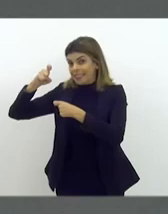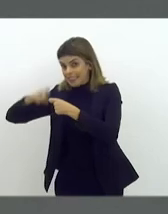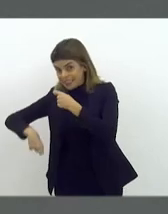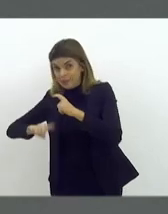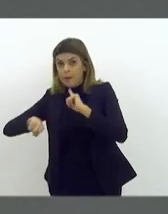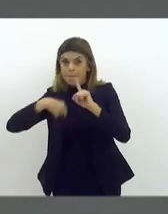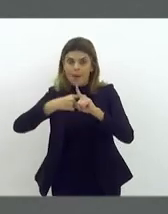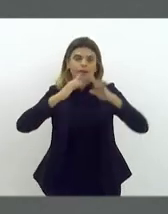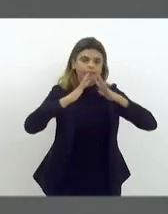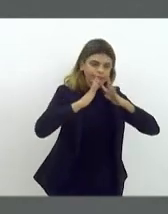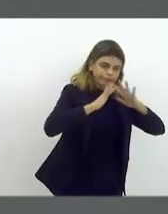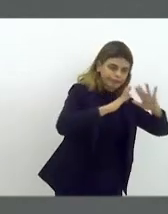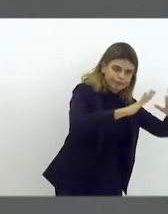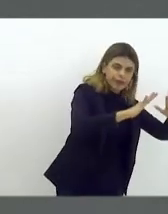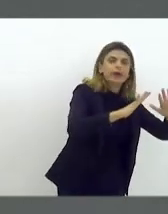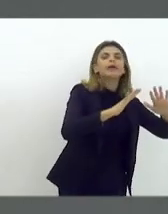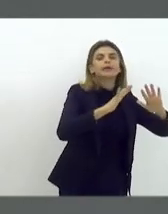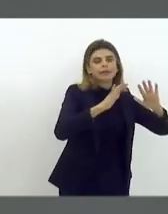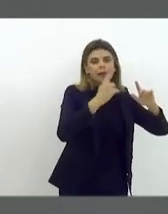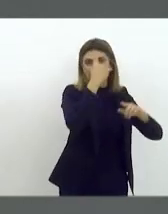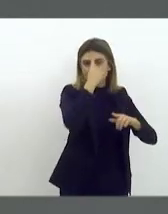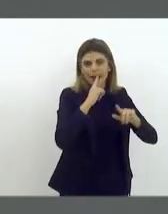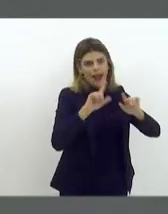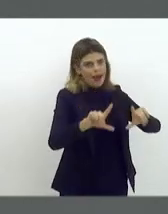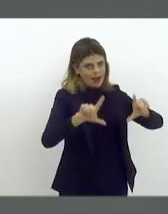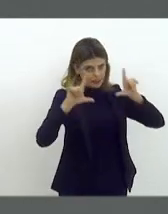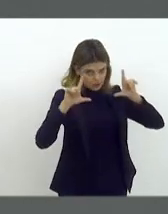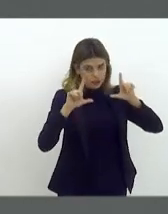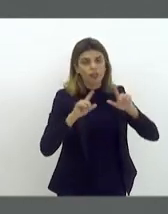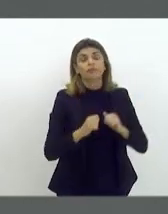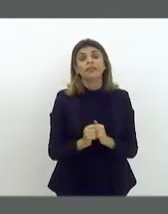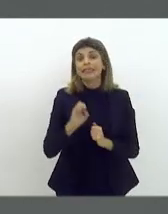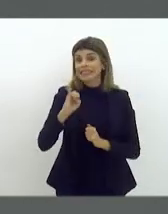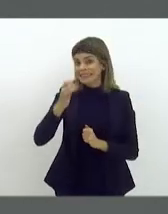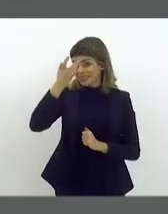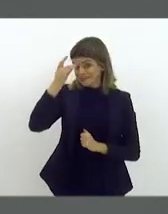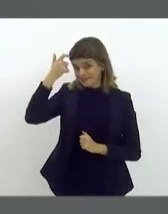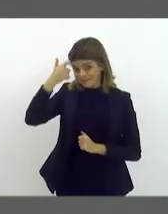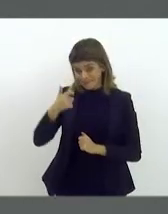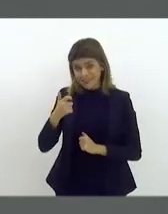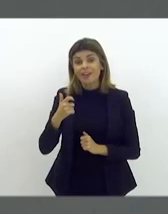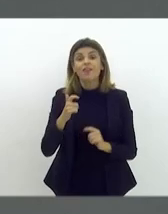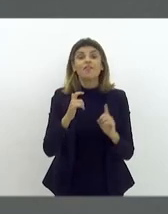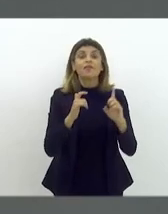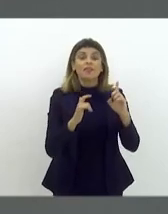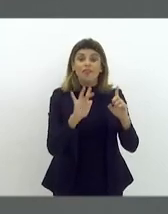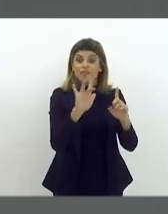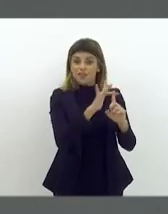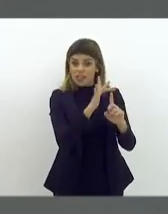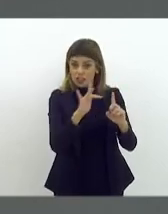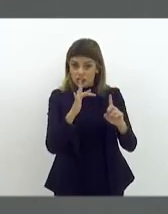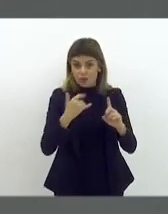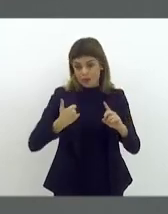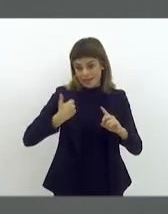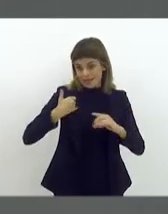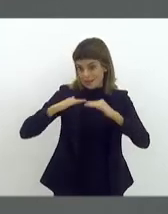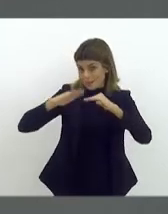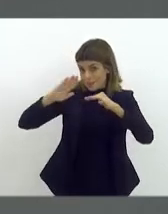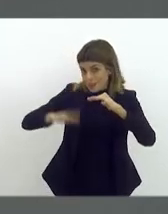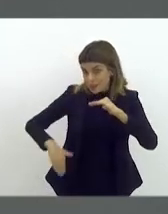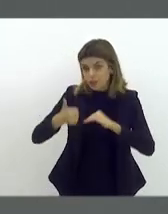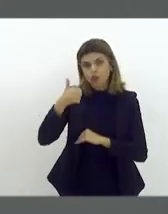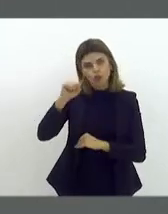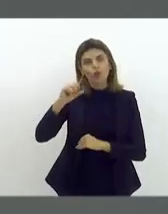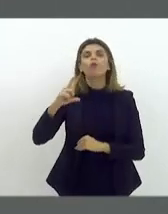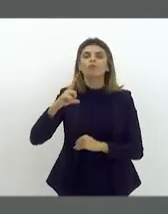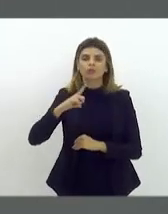pela divulgação dessas imagens E como eu disse se a vítima for menor de 18 anos a gente vai ter os crimes específicos do